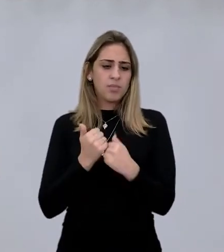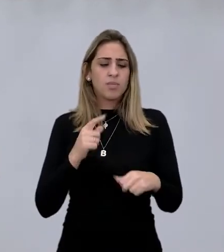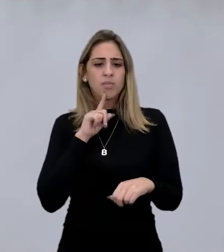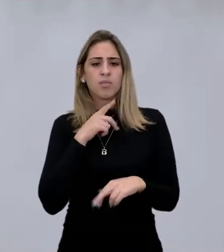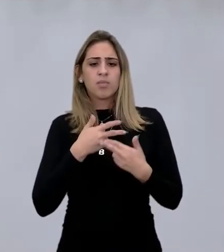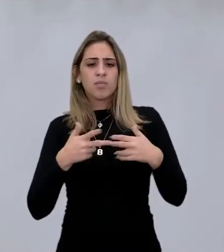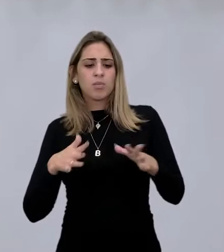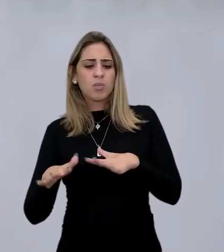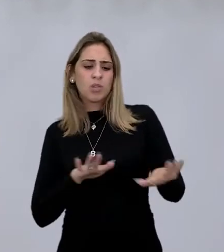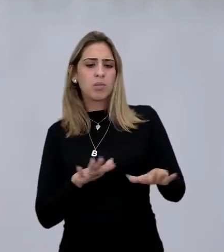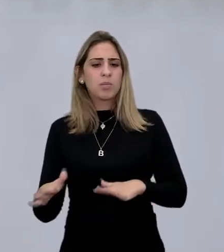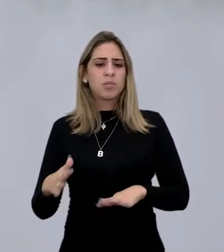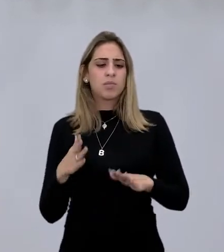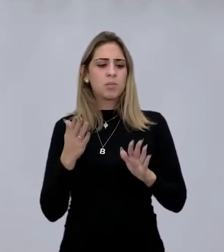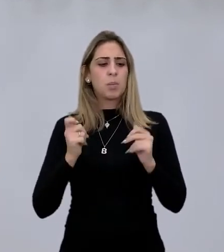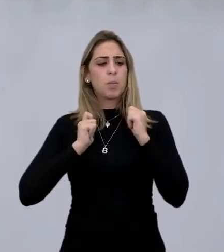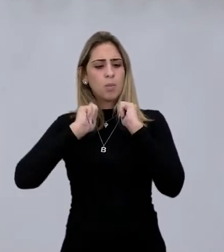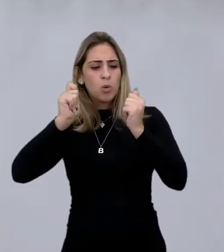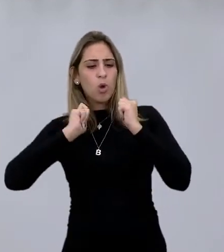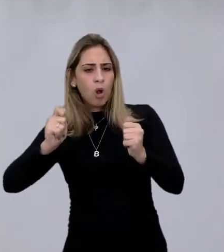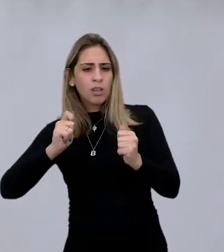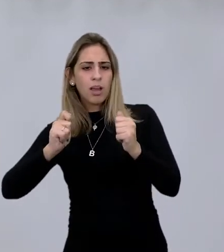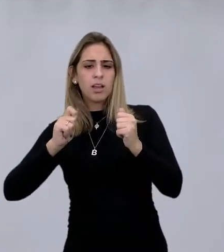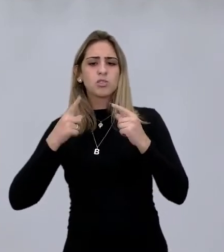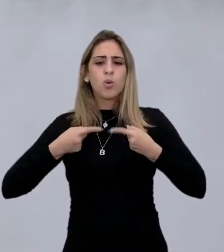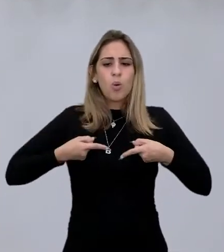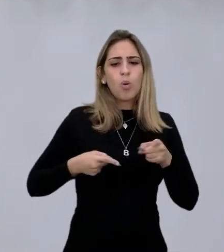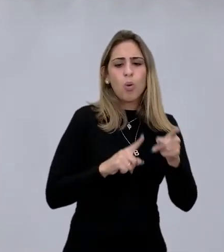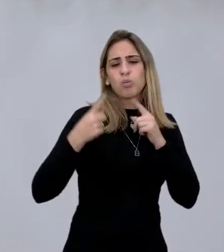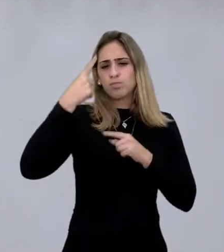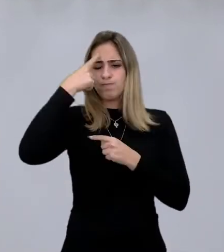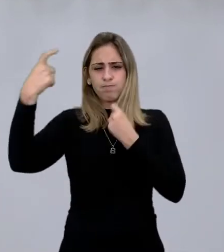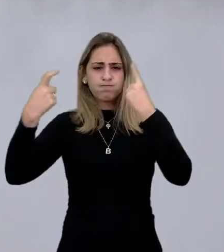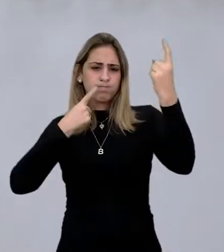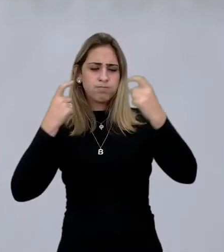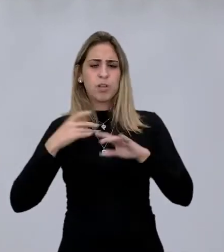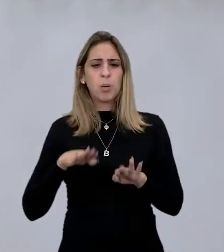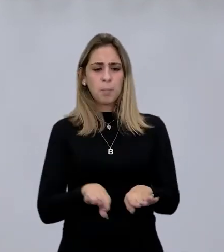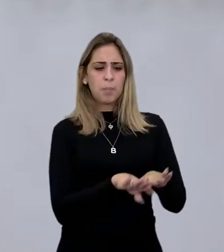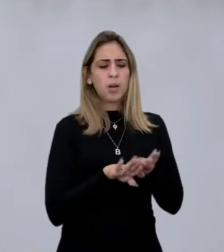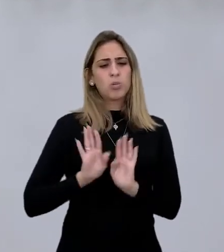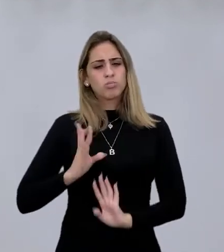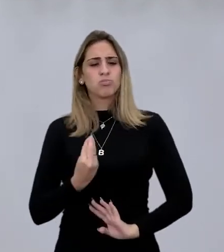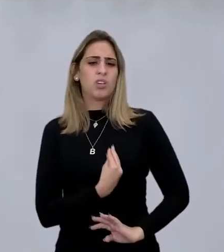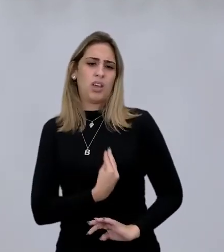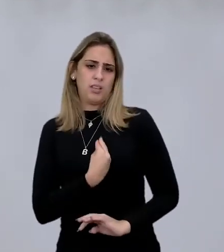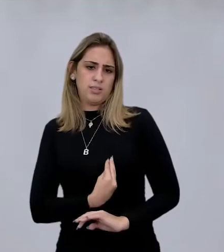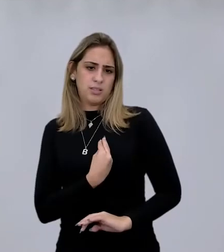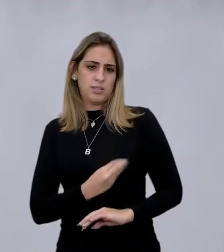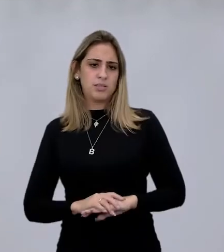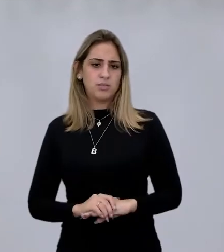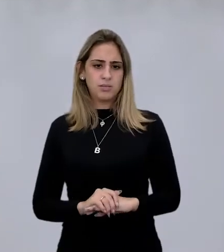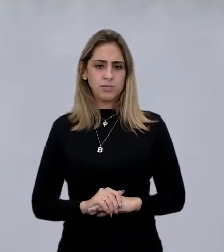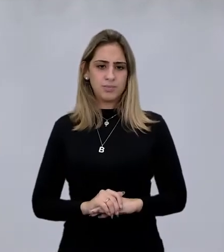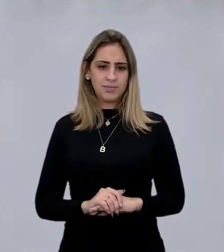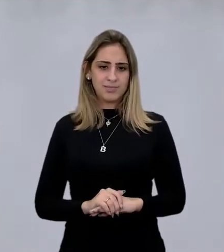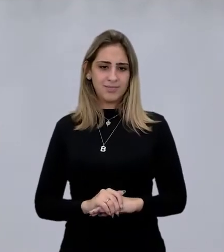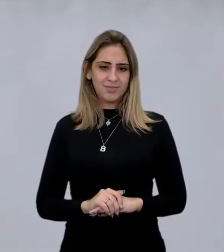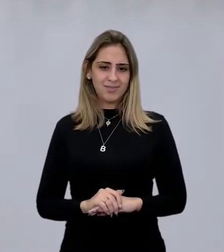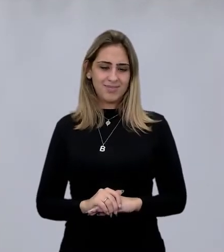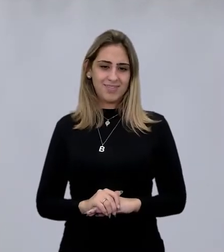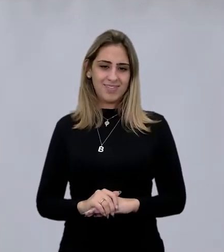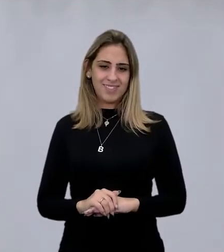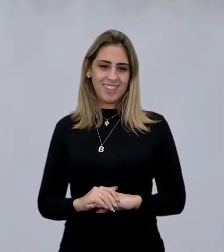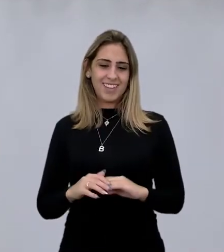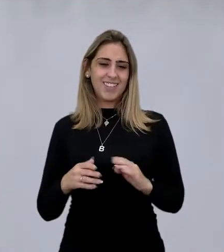né, os movimentos de protesto e de ir contra essas ideias, esses padrões já existentes. Por quê? Porque esses padrões não